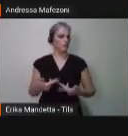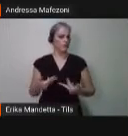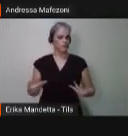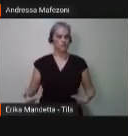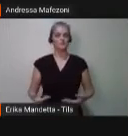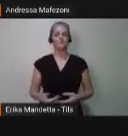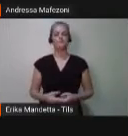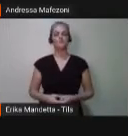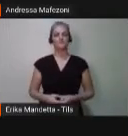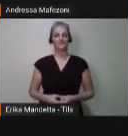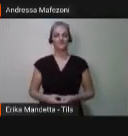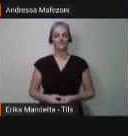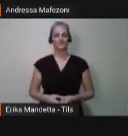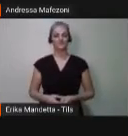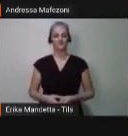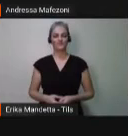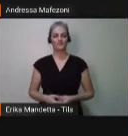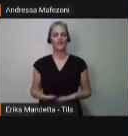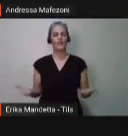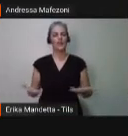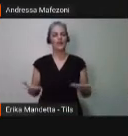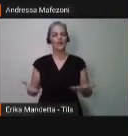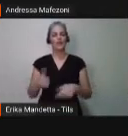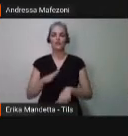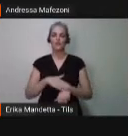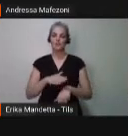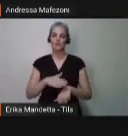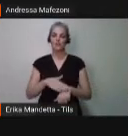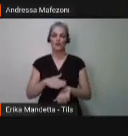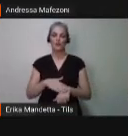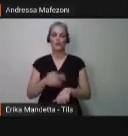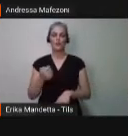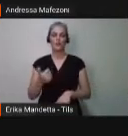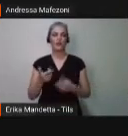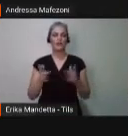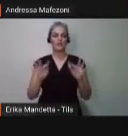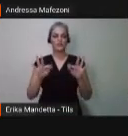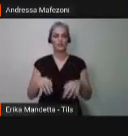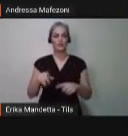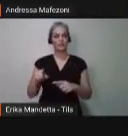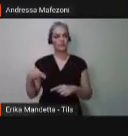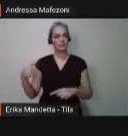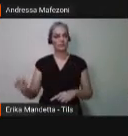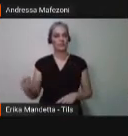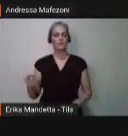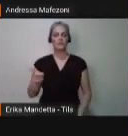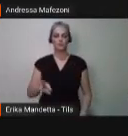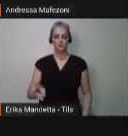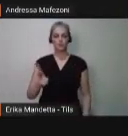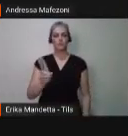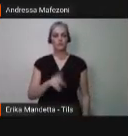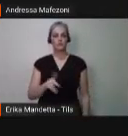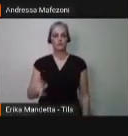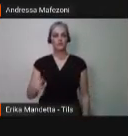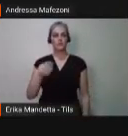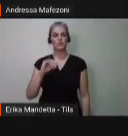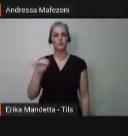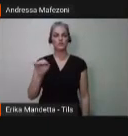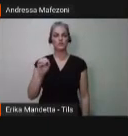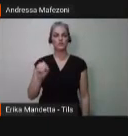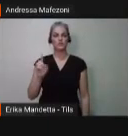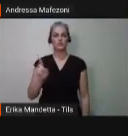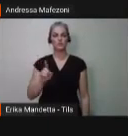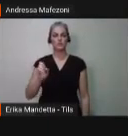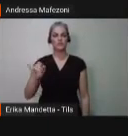ir finalizando, para passar a palavra para a professora Josiane, né, é importante a